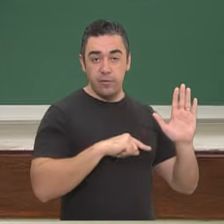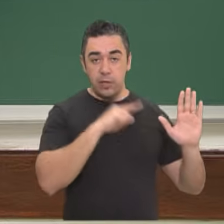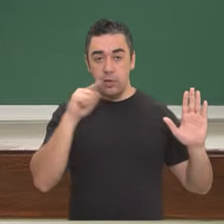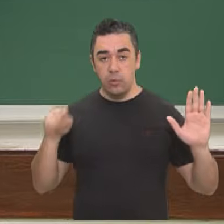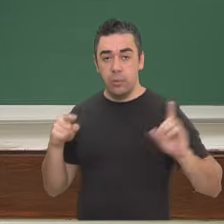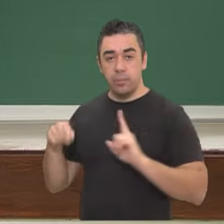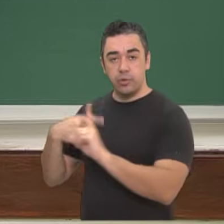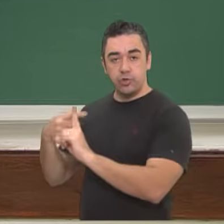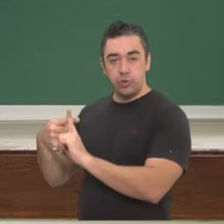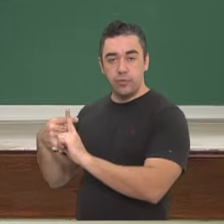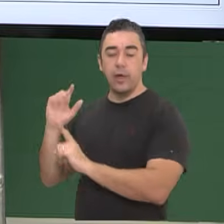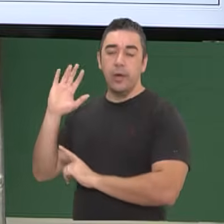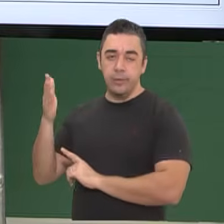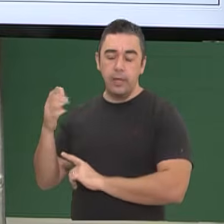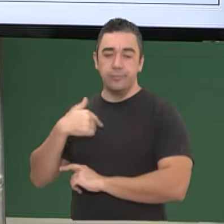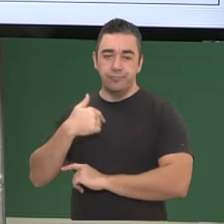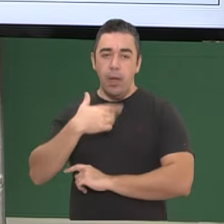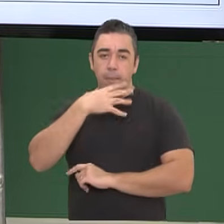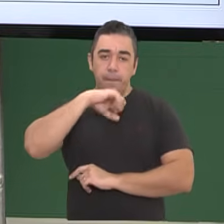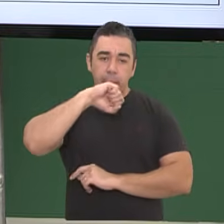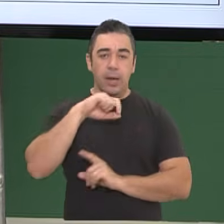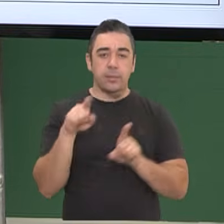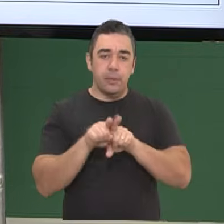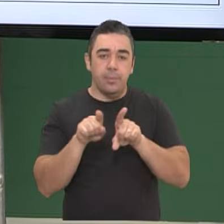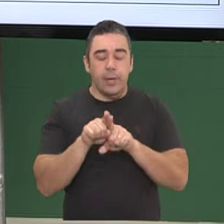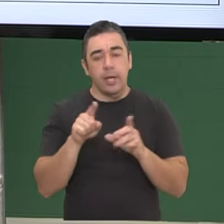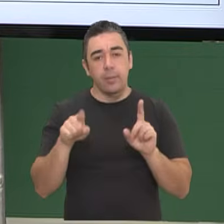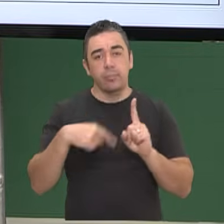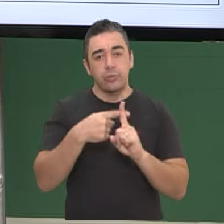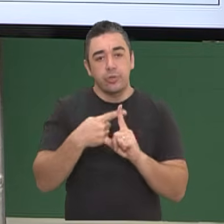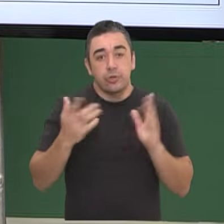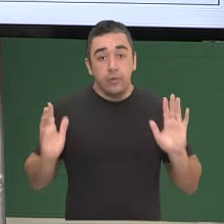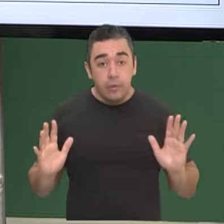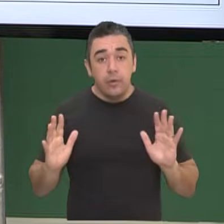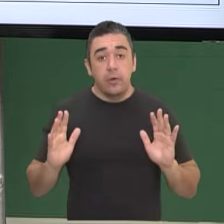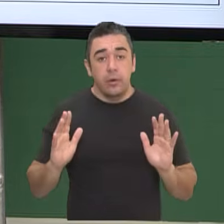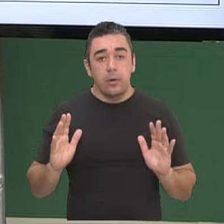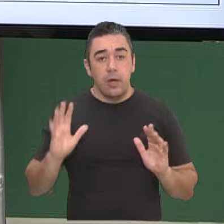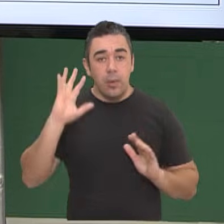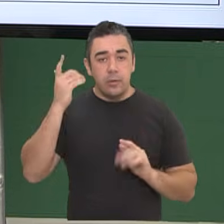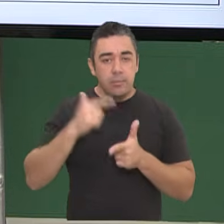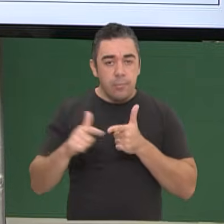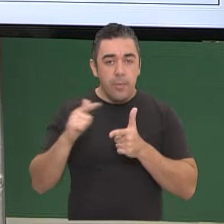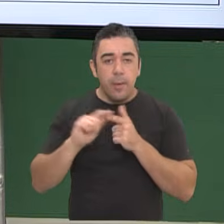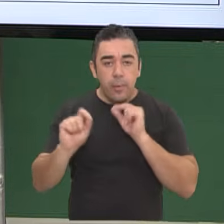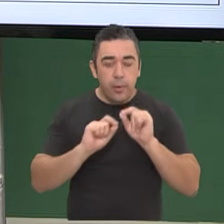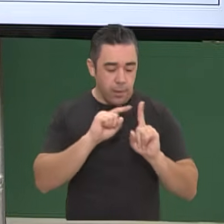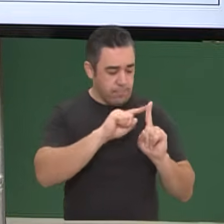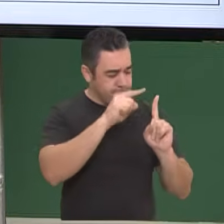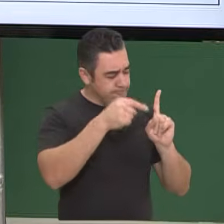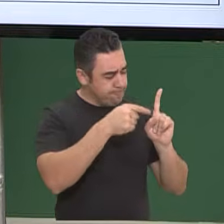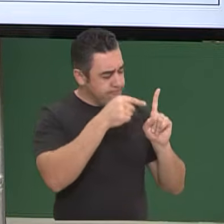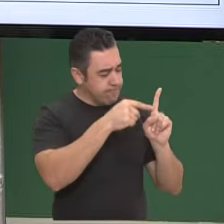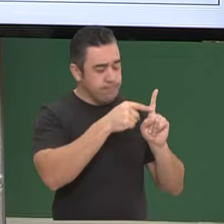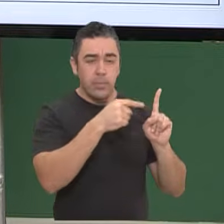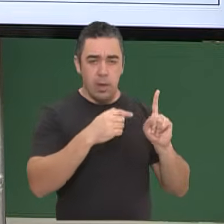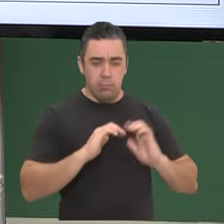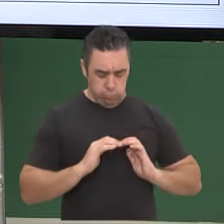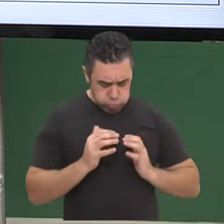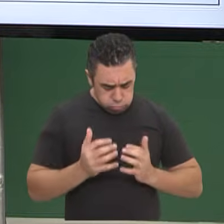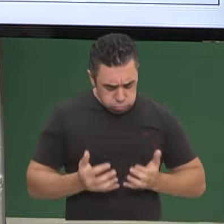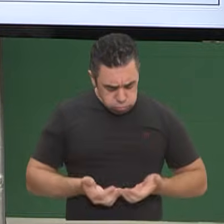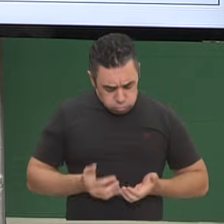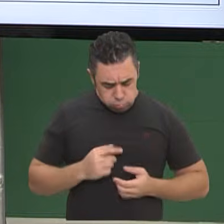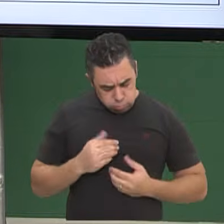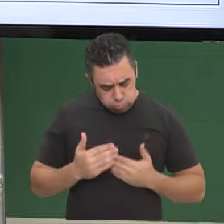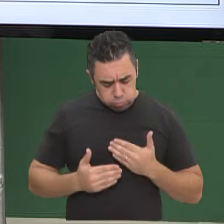E, consequentemente, o pai é positivo também, ok? Então aqui esse desenho está mostrando isso. Ó. O feto aqui está se desenvolvendo é